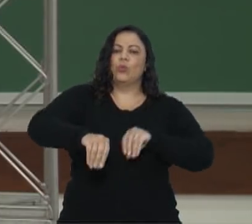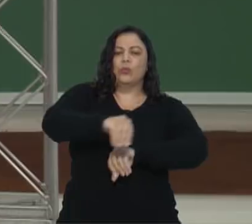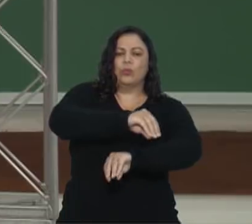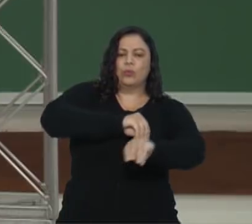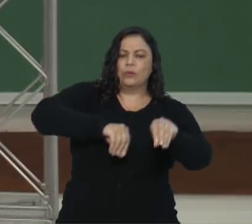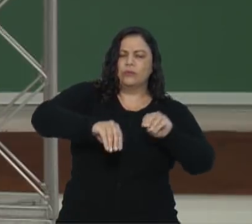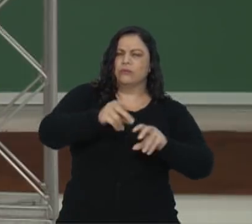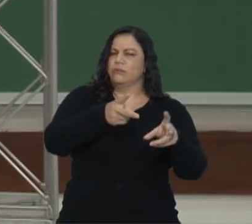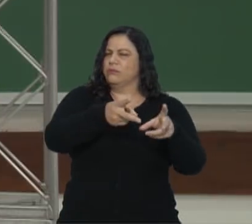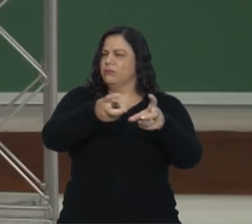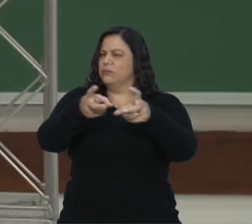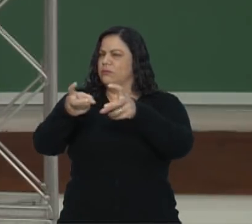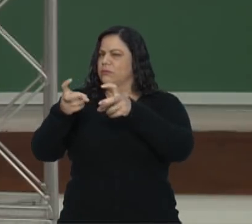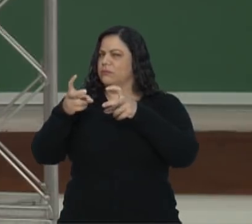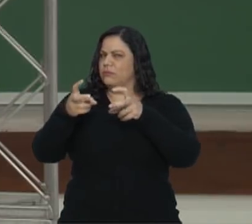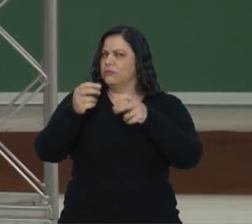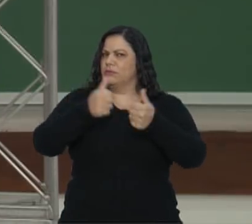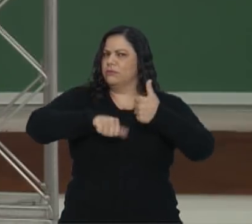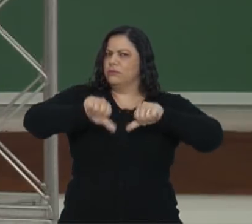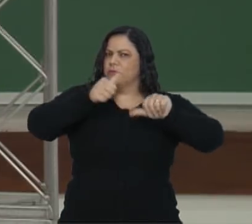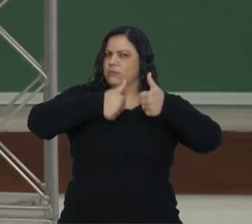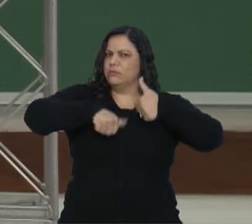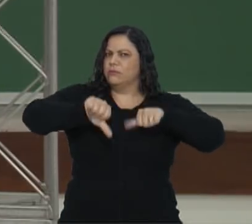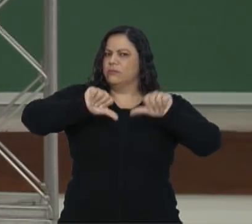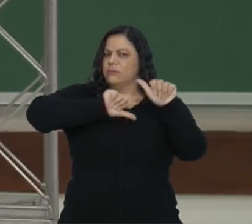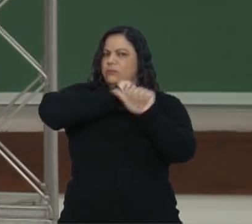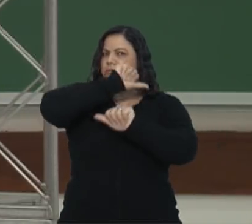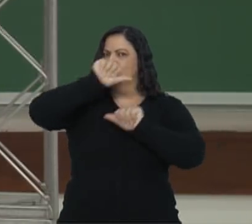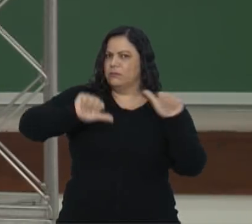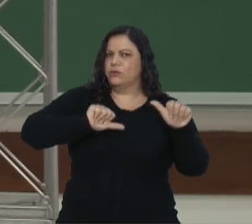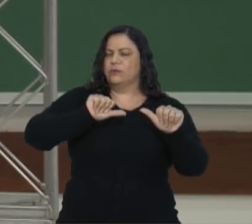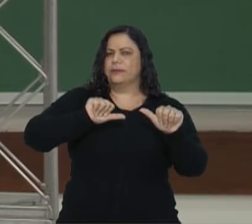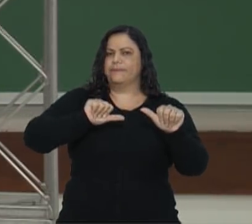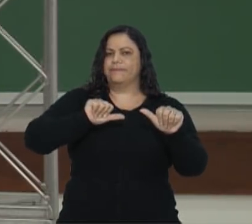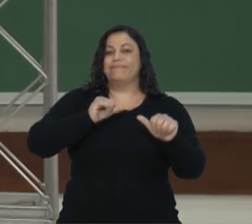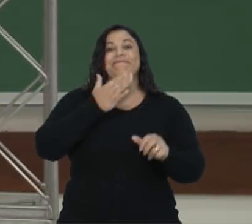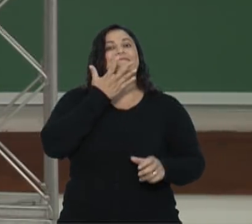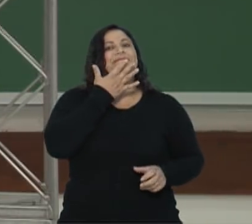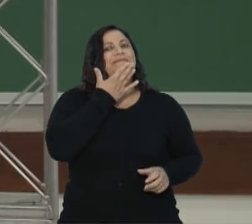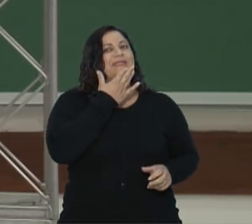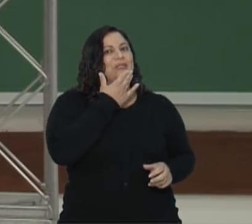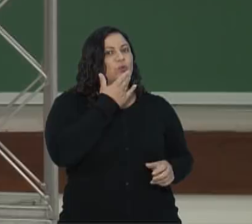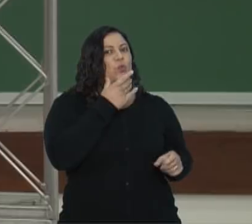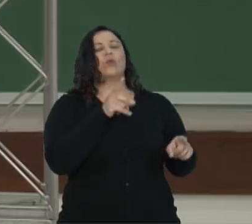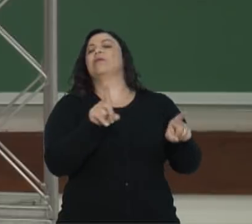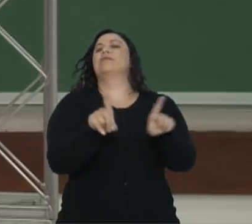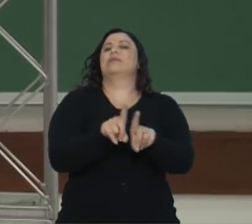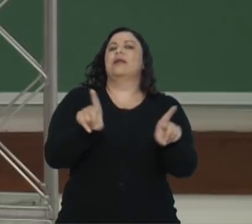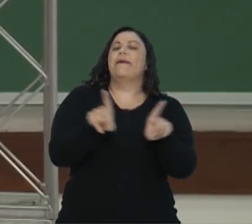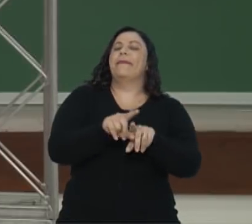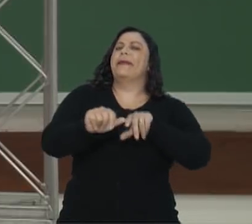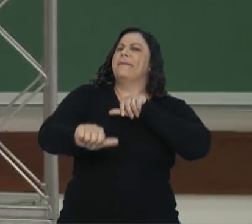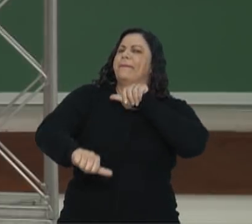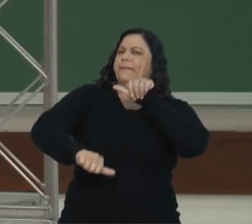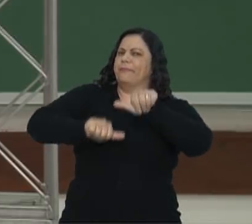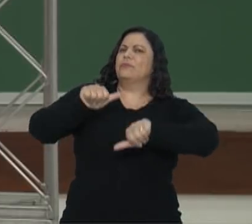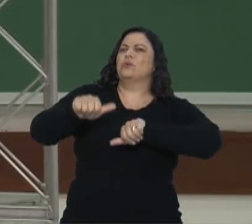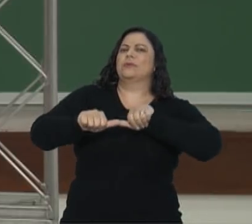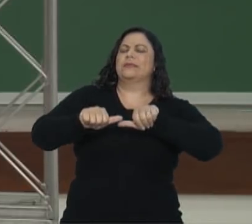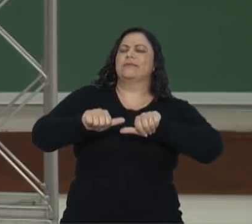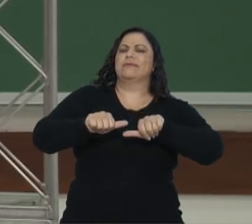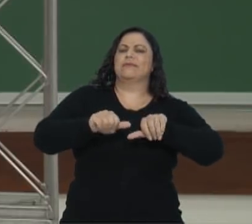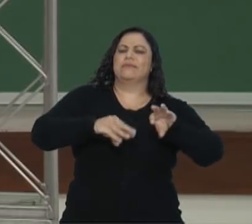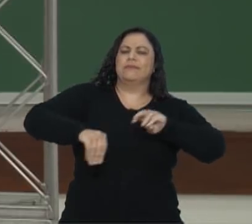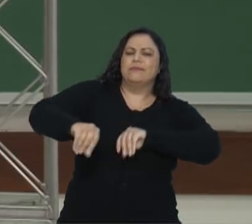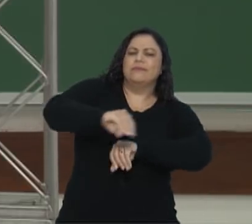quimicamente muda, mas também modifica a sua cor. A farinha, o açúcar, o fermento são